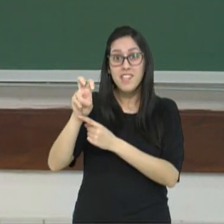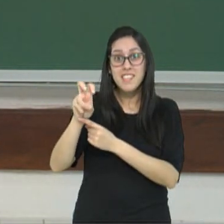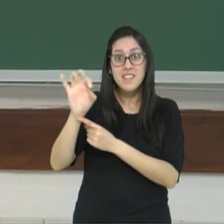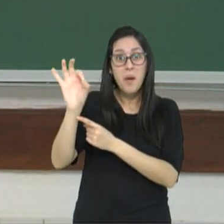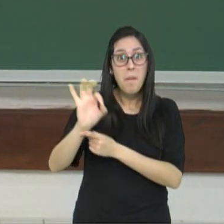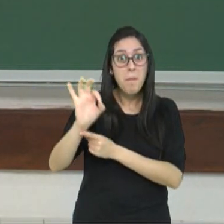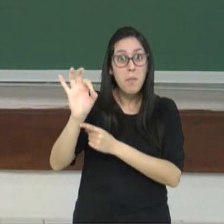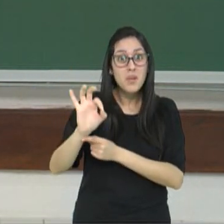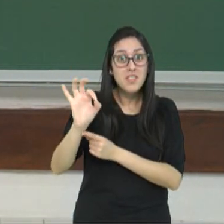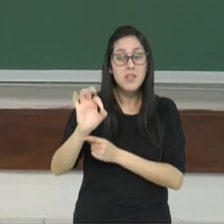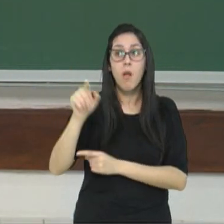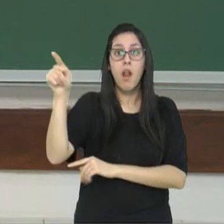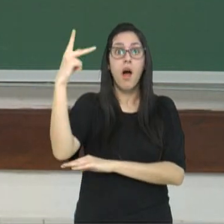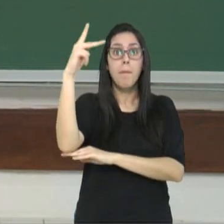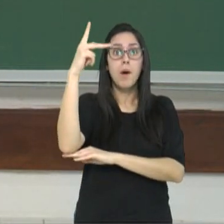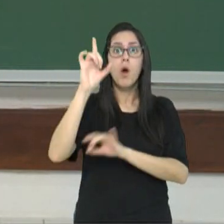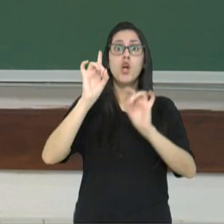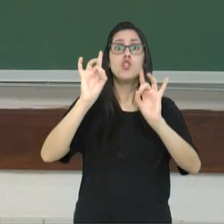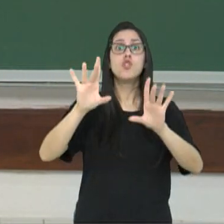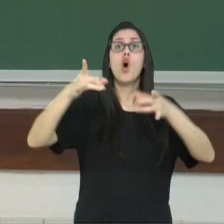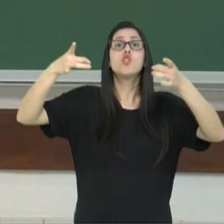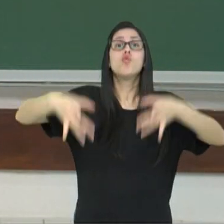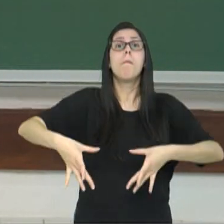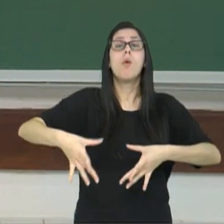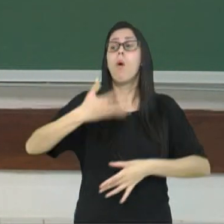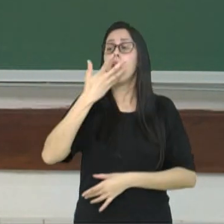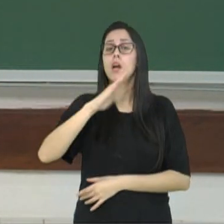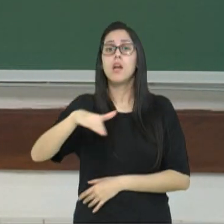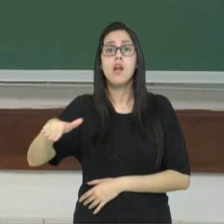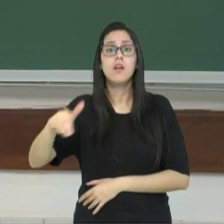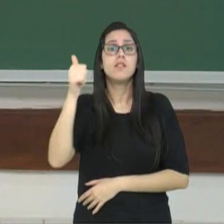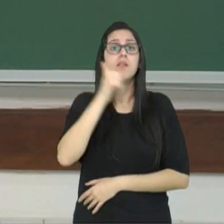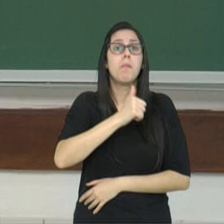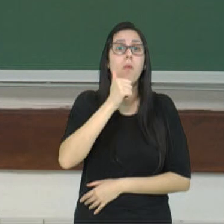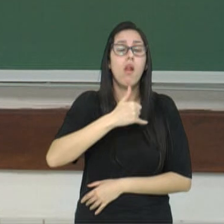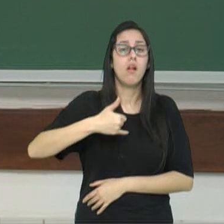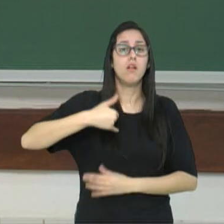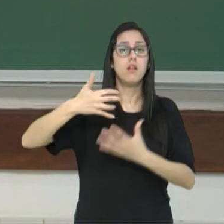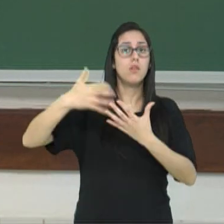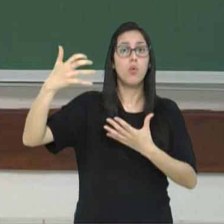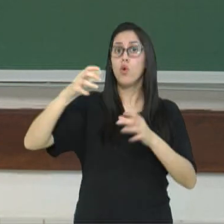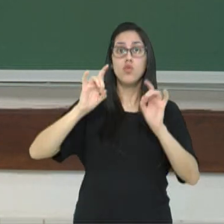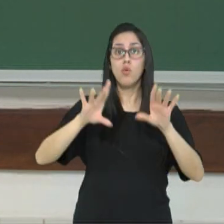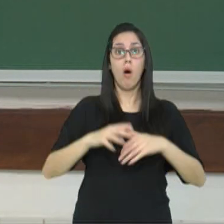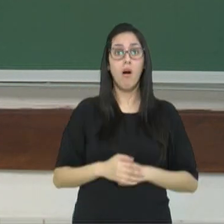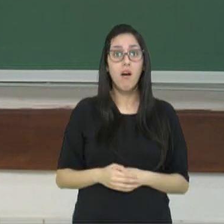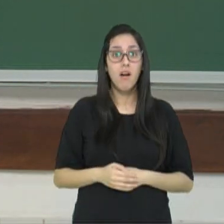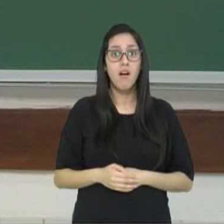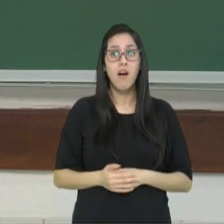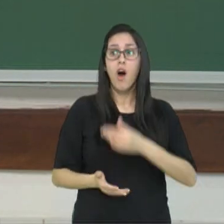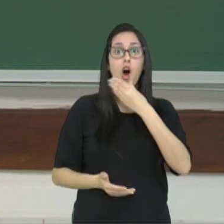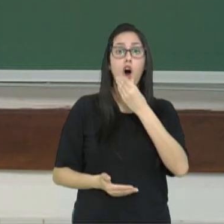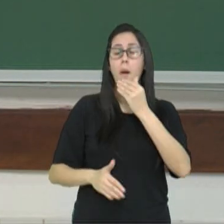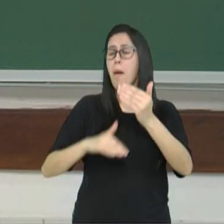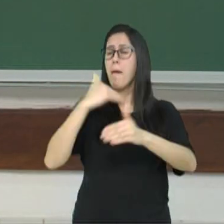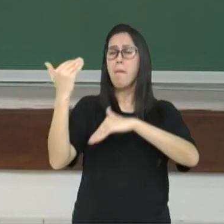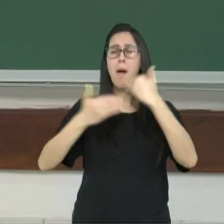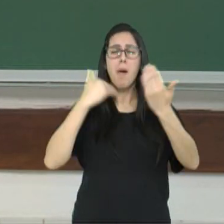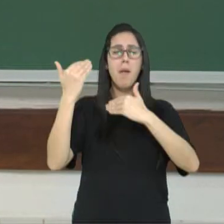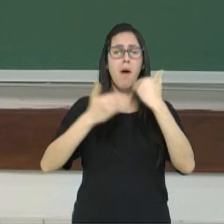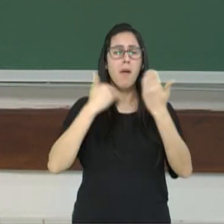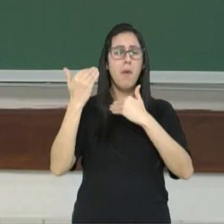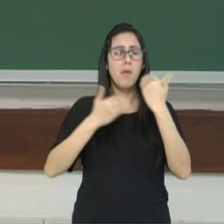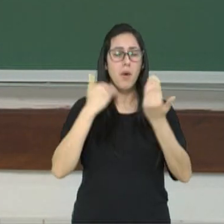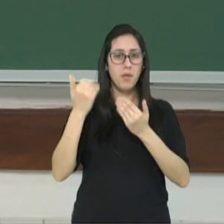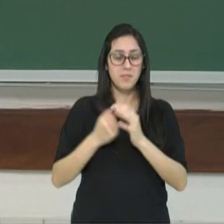era lugar de criança, de mulheres e de idosos. Só para você ter ideia, nas últimas tropas que o Brasil